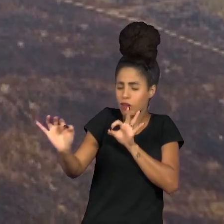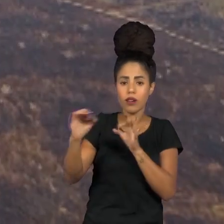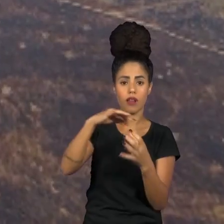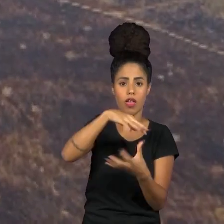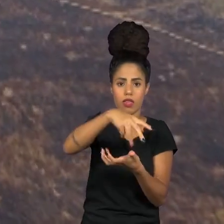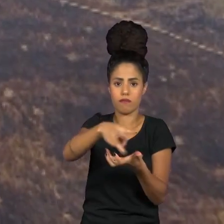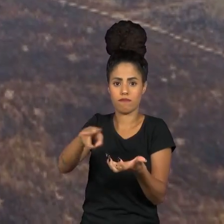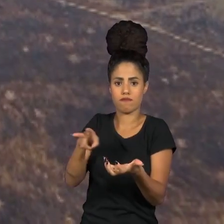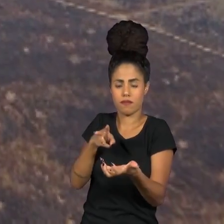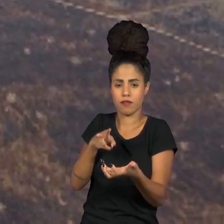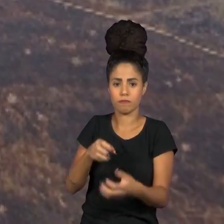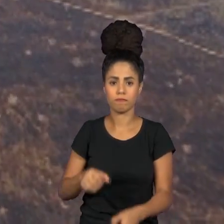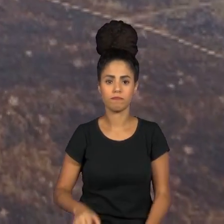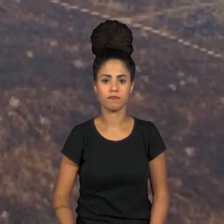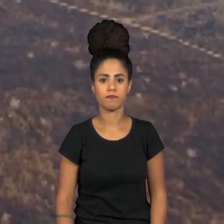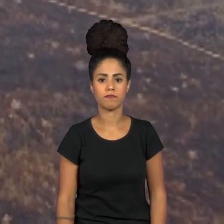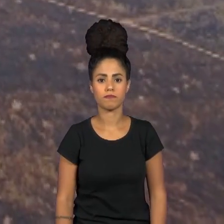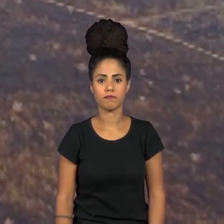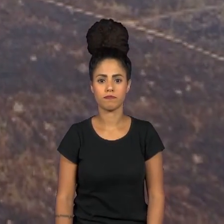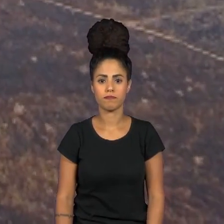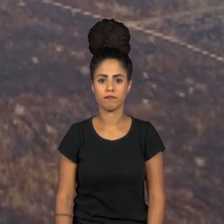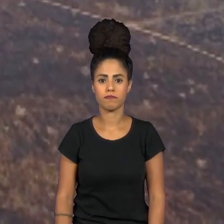de se viver.